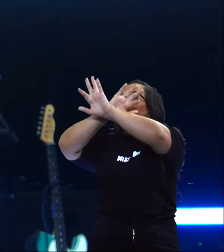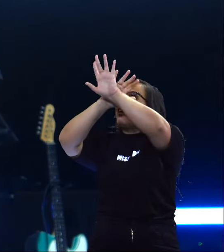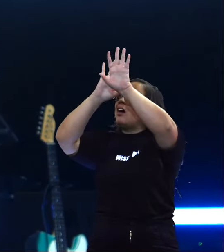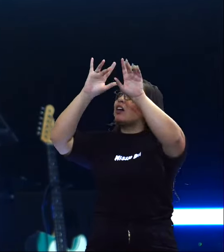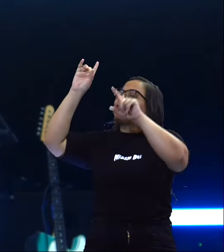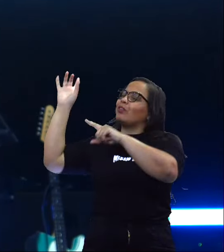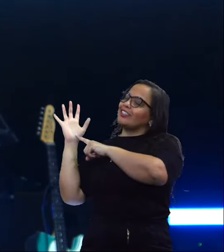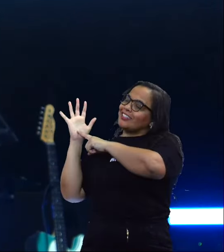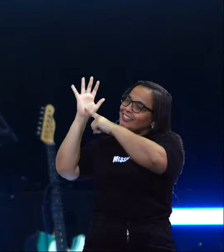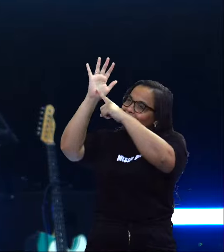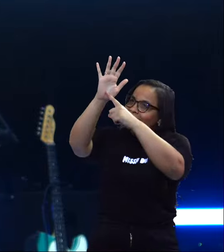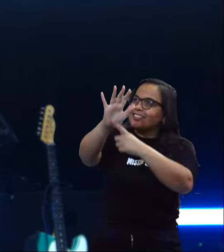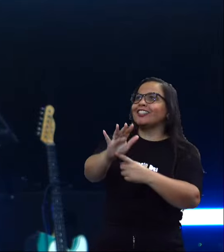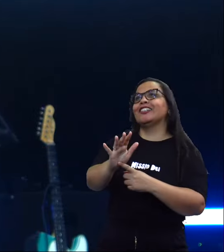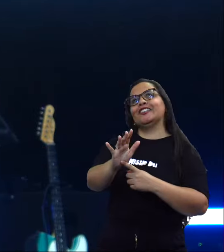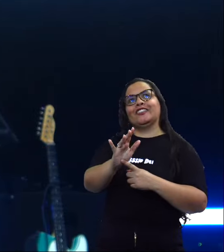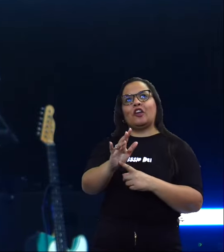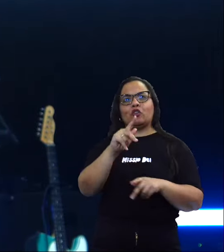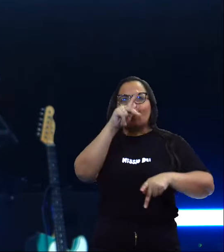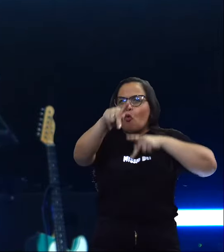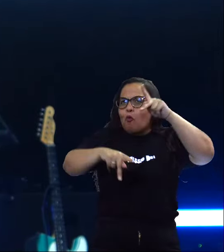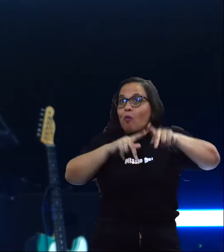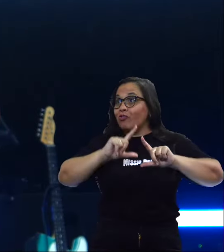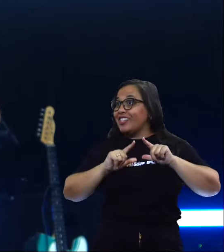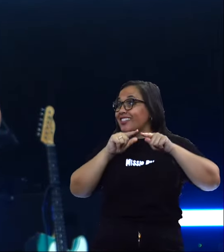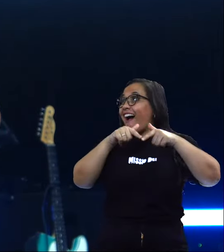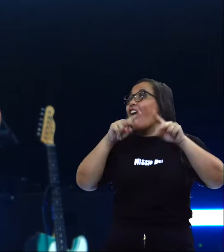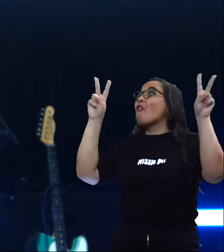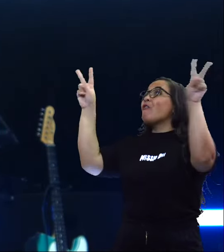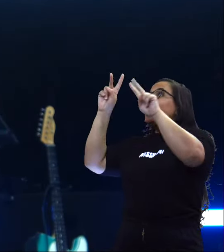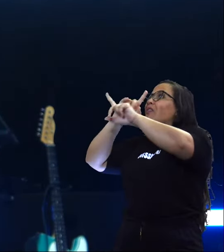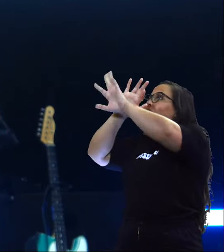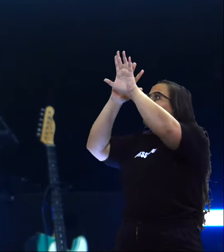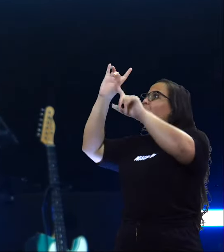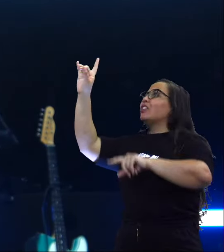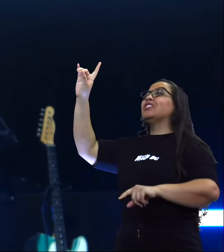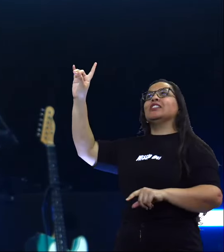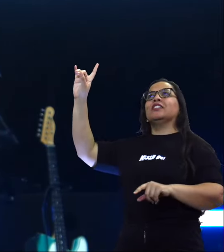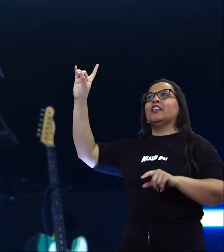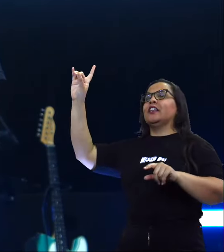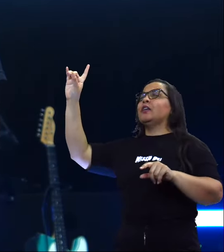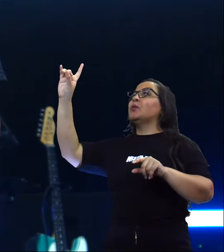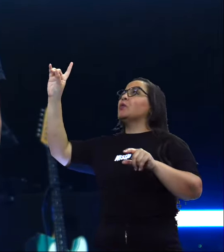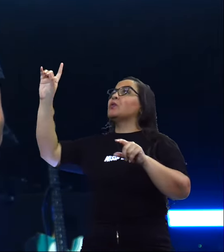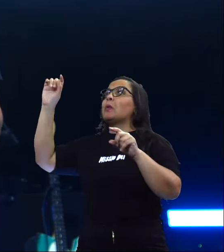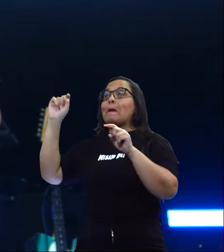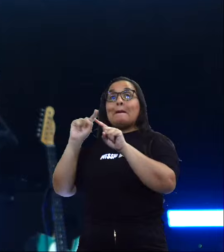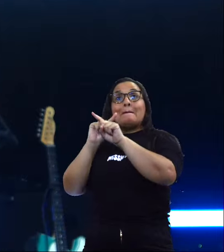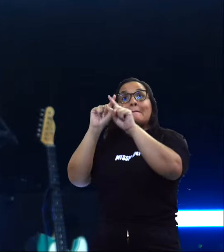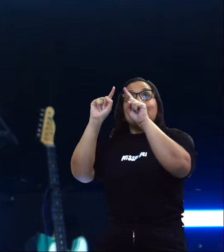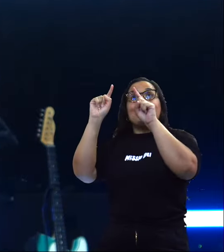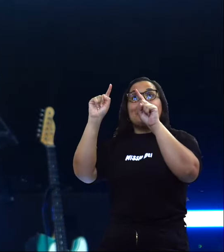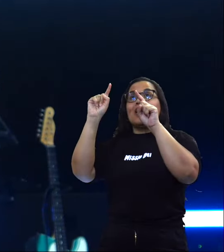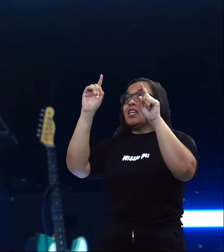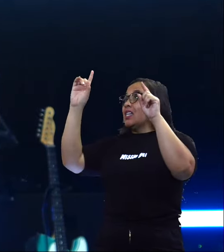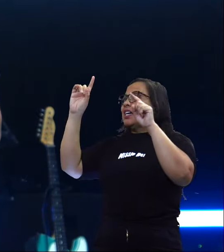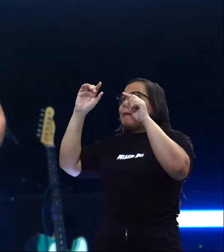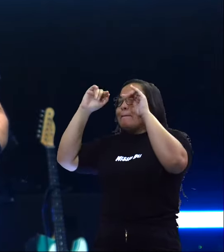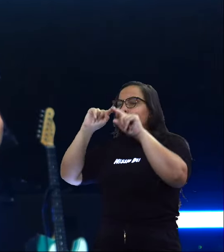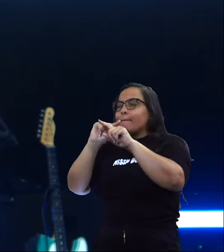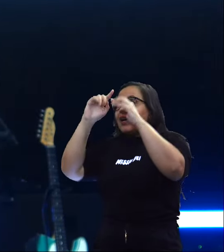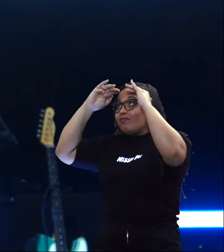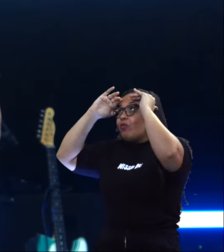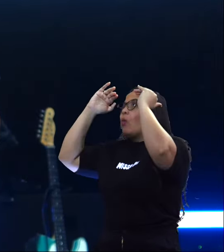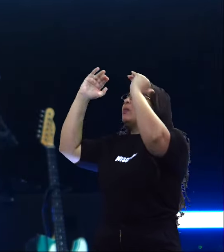me desobedeceram 10 vezes, nenhum deles chegará a ver a terra que prometi com juramento aos